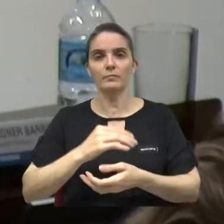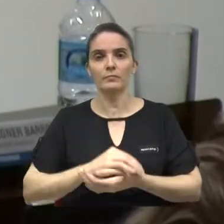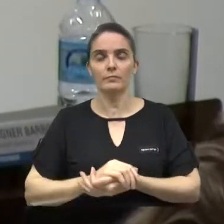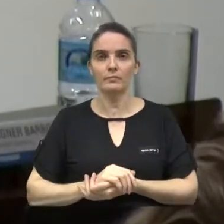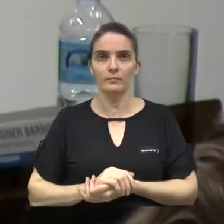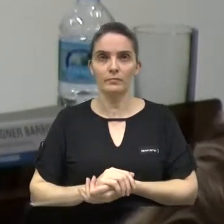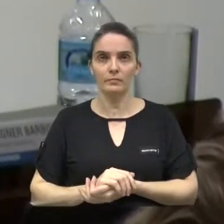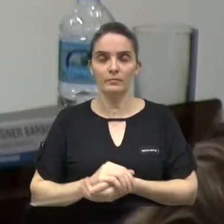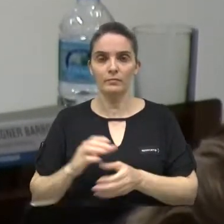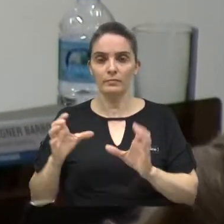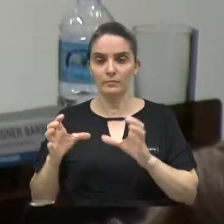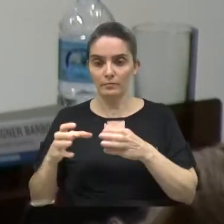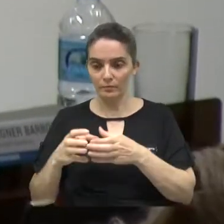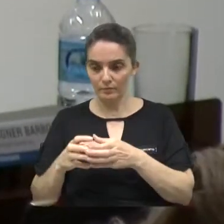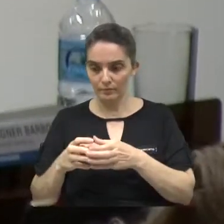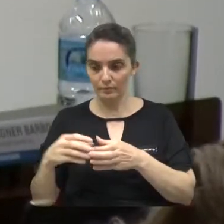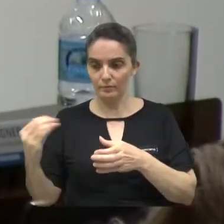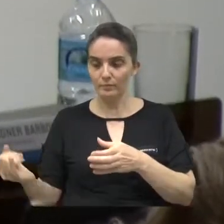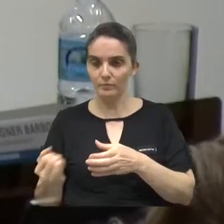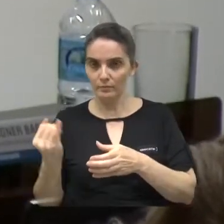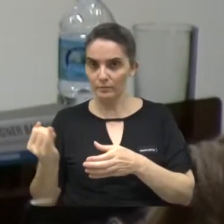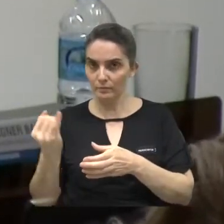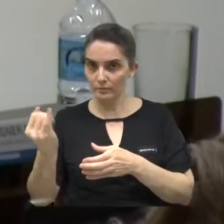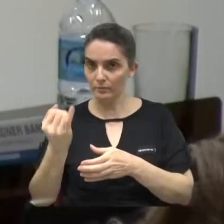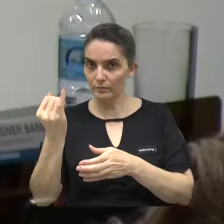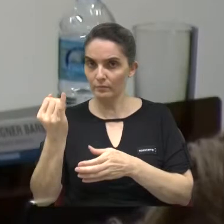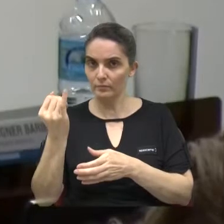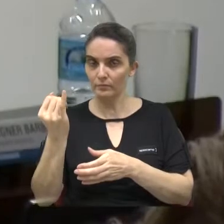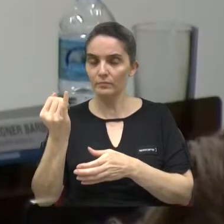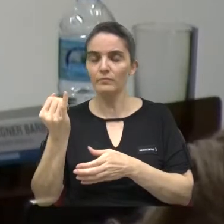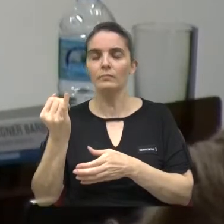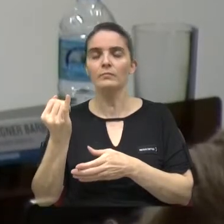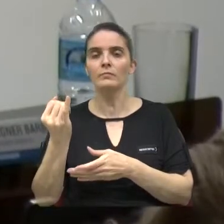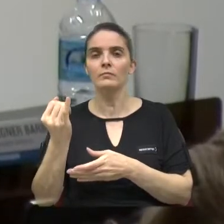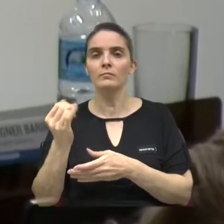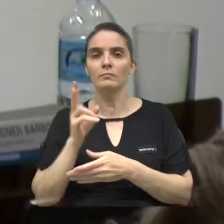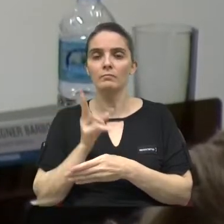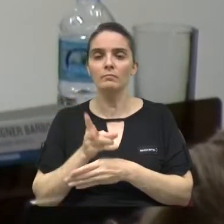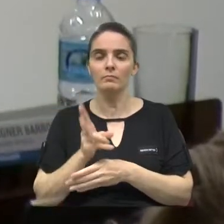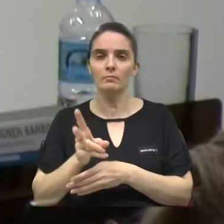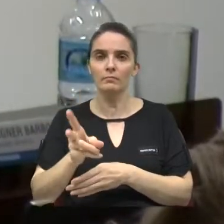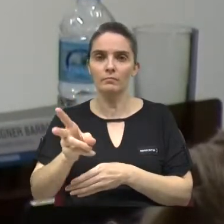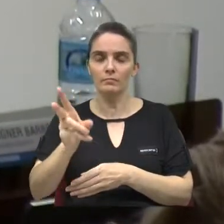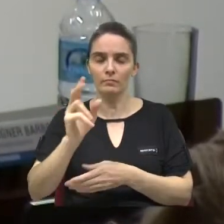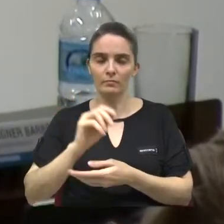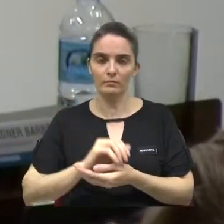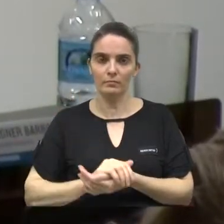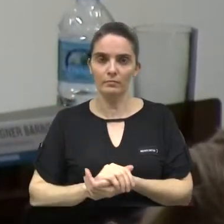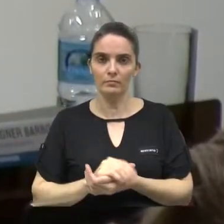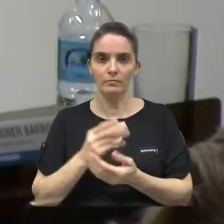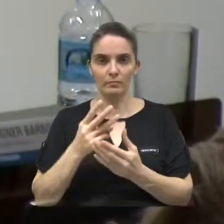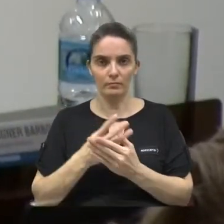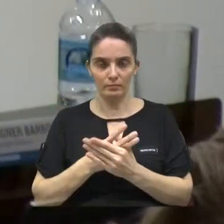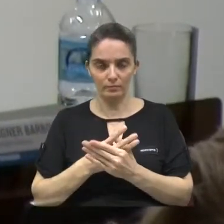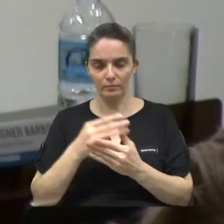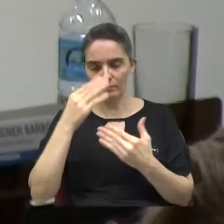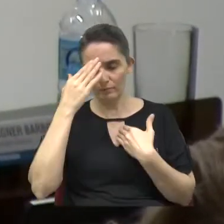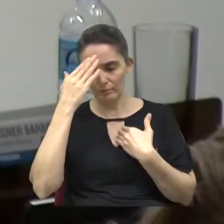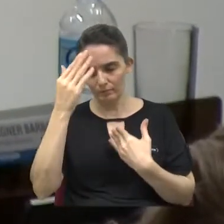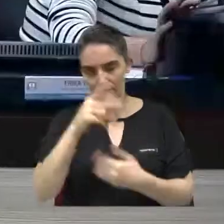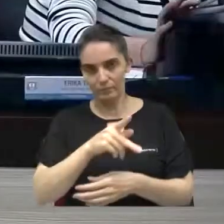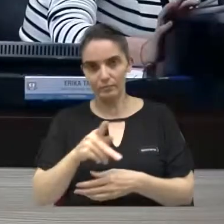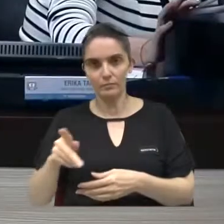uma comissão relevante, importante e permanente dentro dessa casa. Muito obrigado,